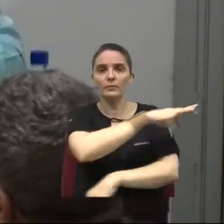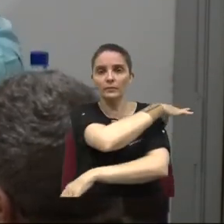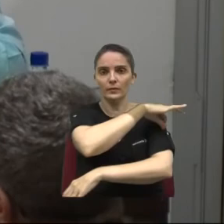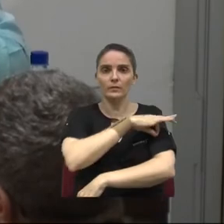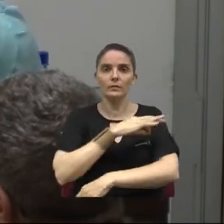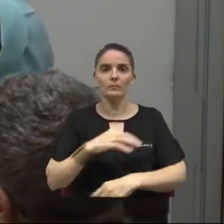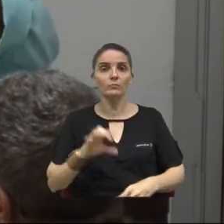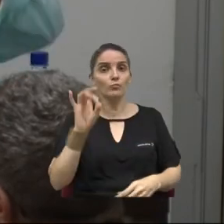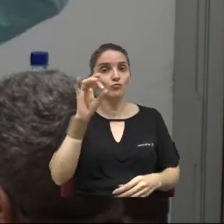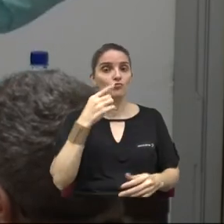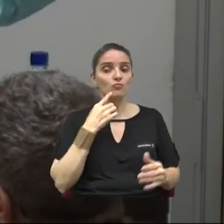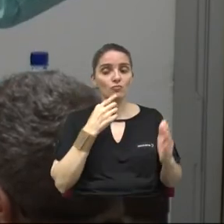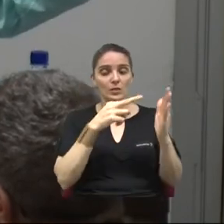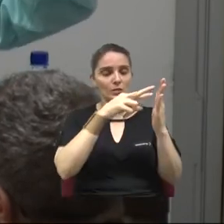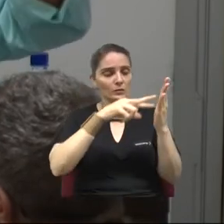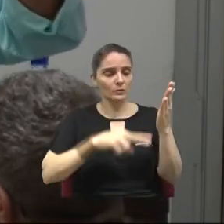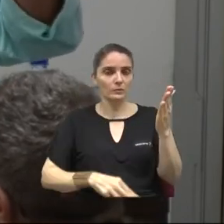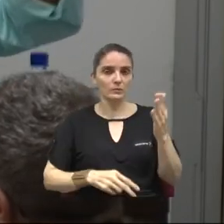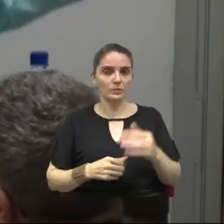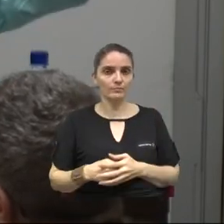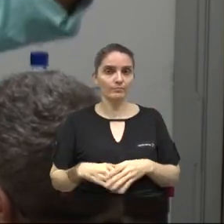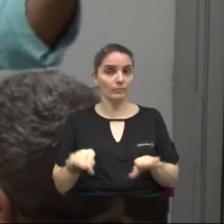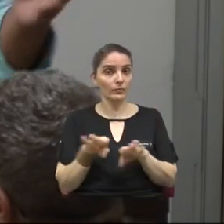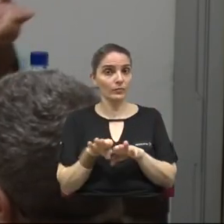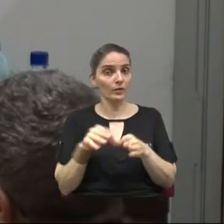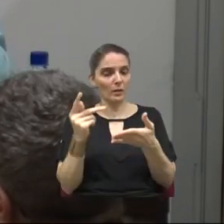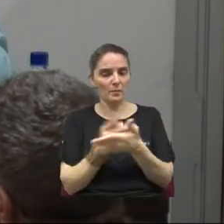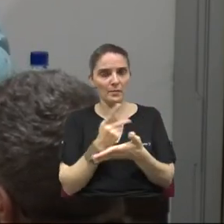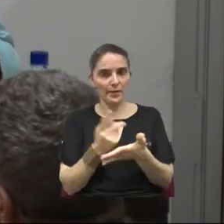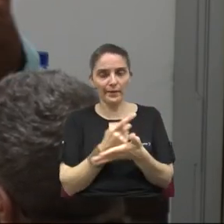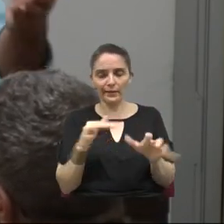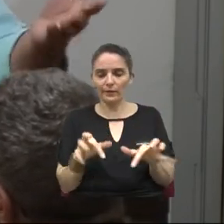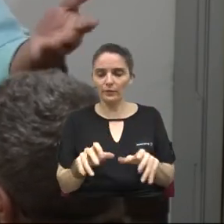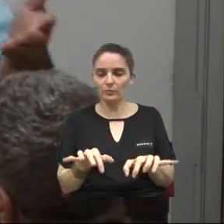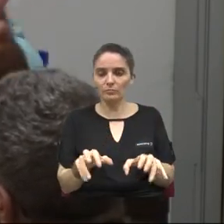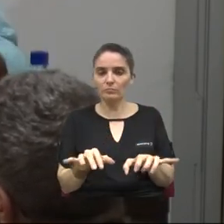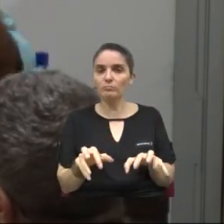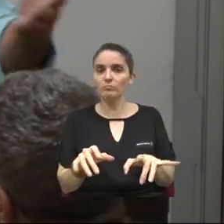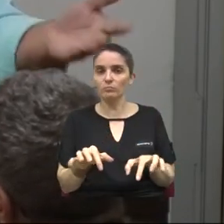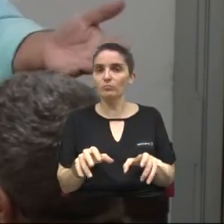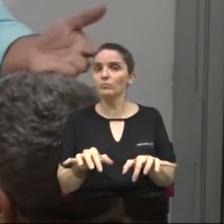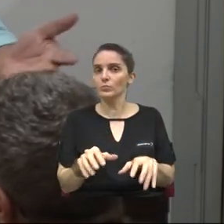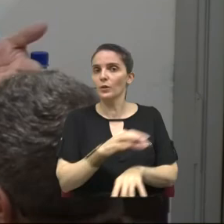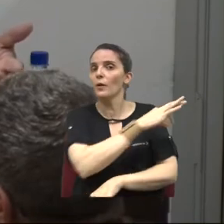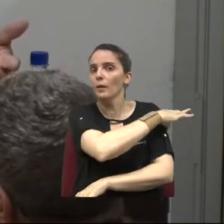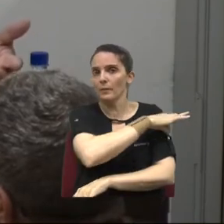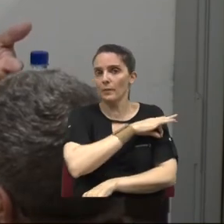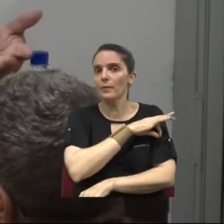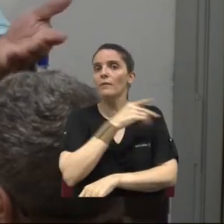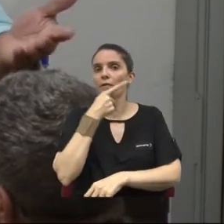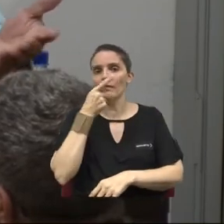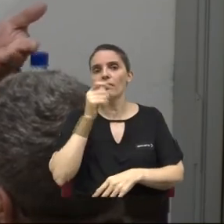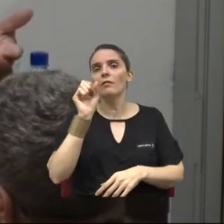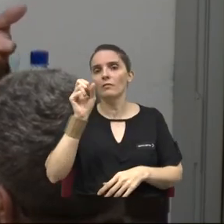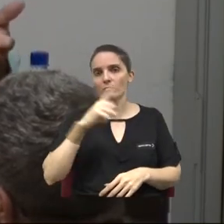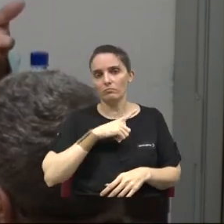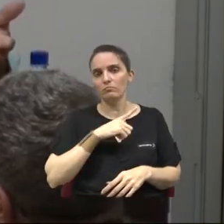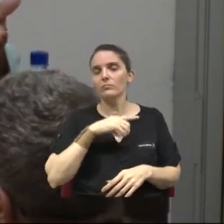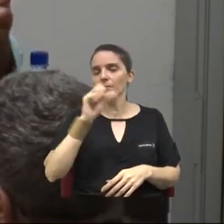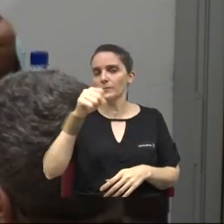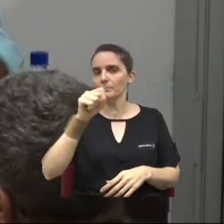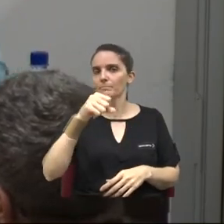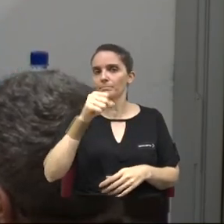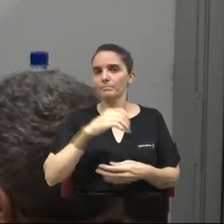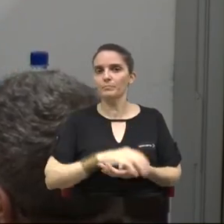ver. Fora os erros de digitação, né? Que o prefeito falou que houve. Então, assim,